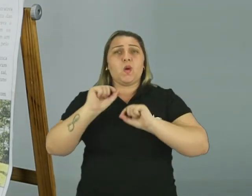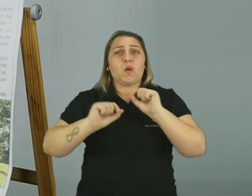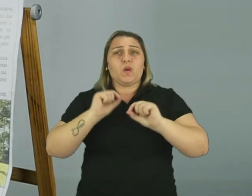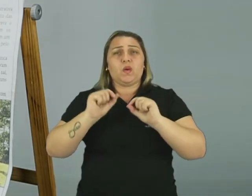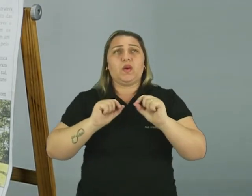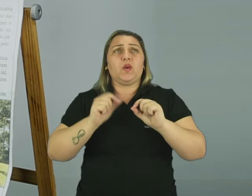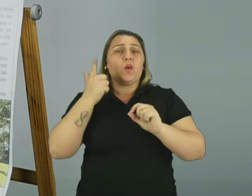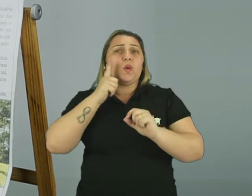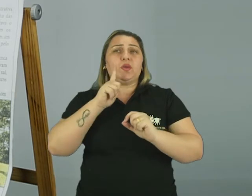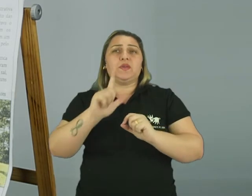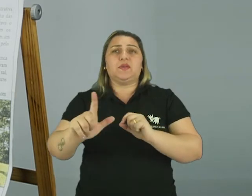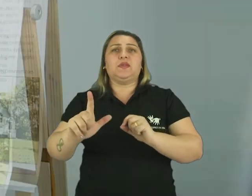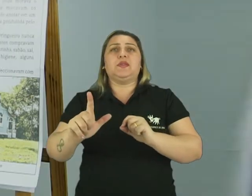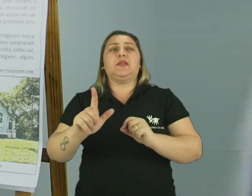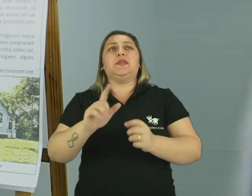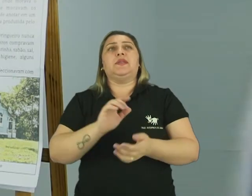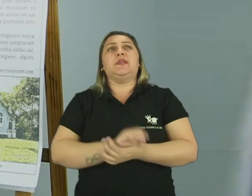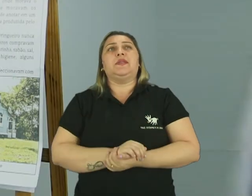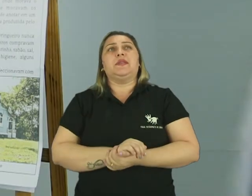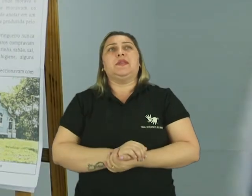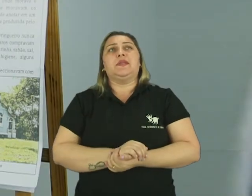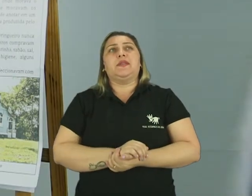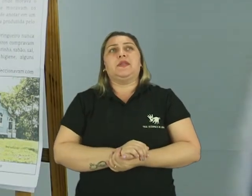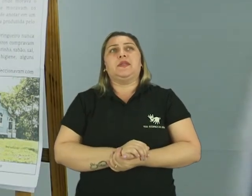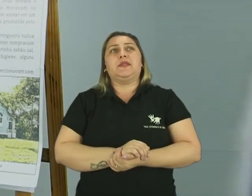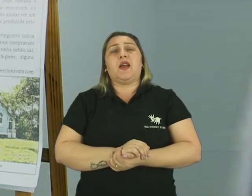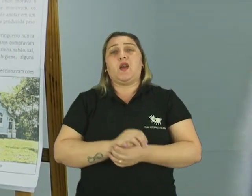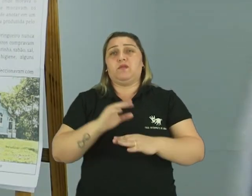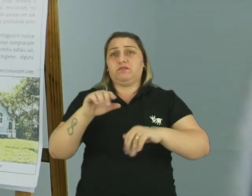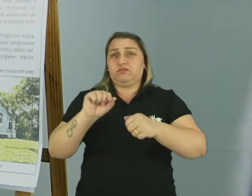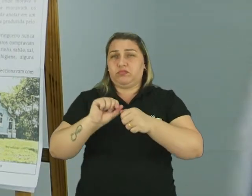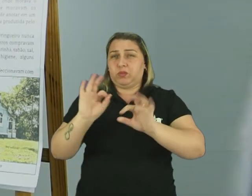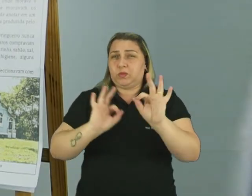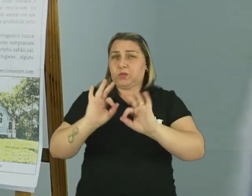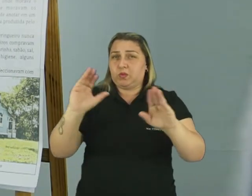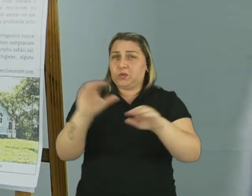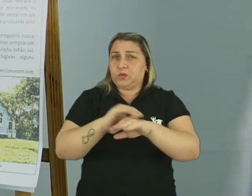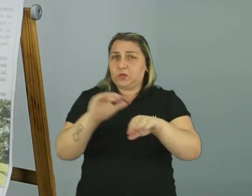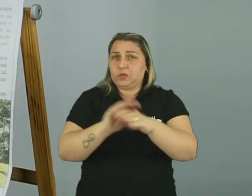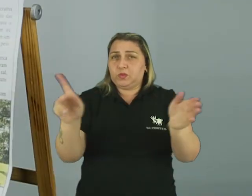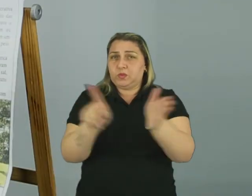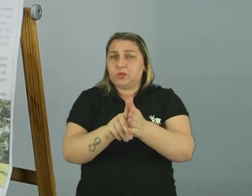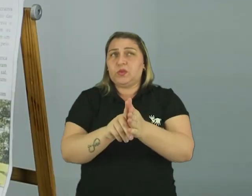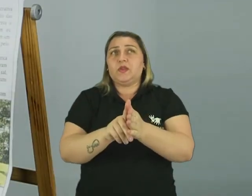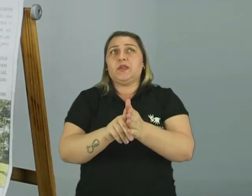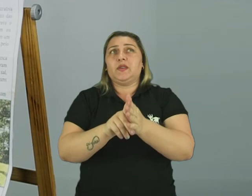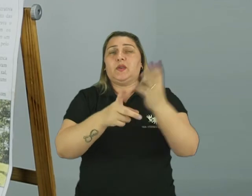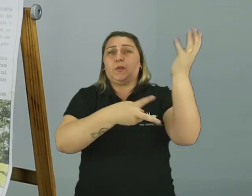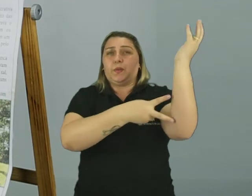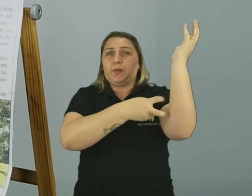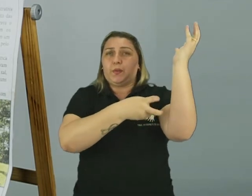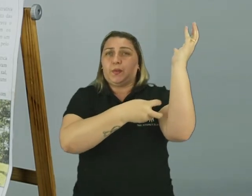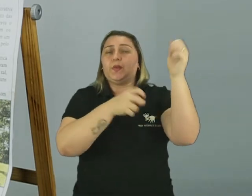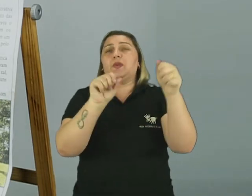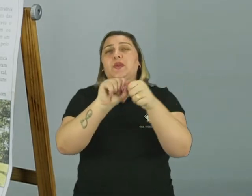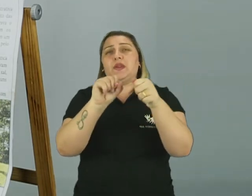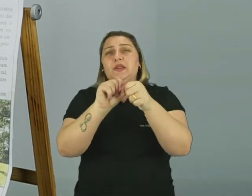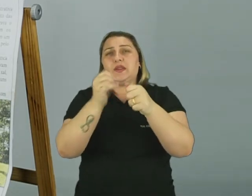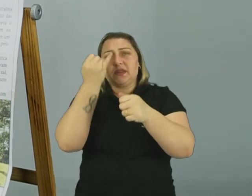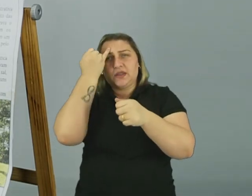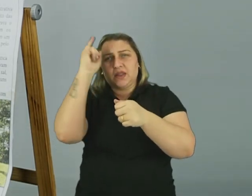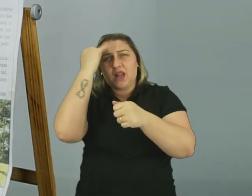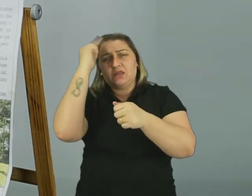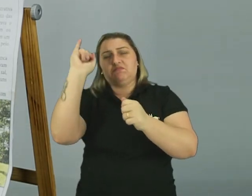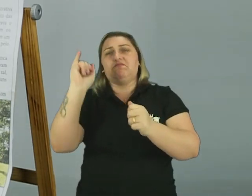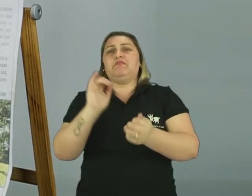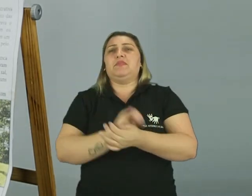seringueiros conseguiam, né? Eles mesmos confeccionar o sapato deles. Com a seringa eles pegavam lá, eles faziam,